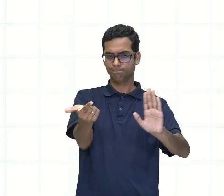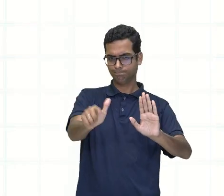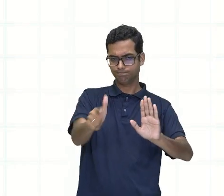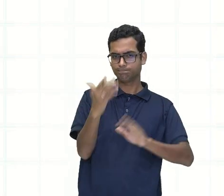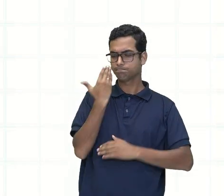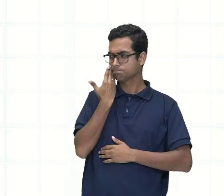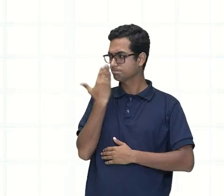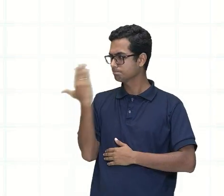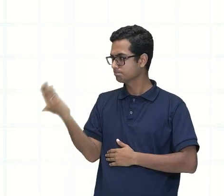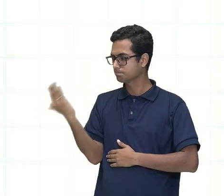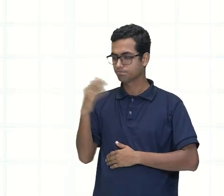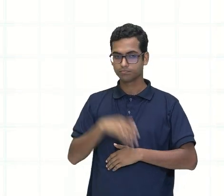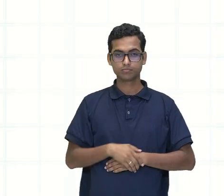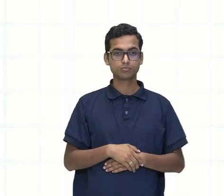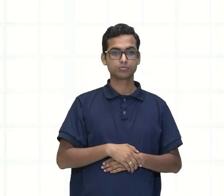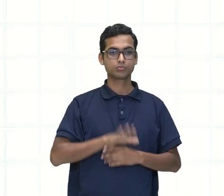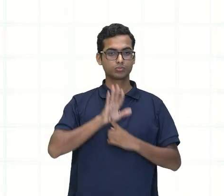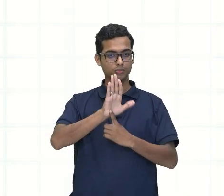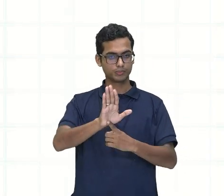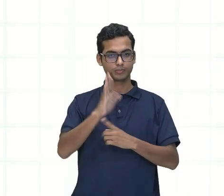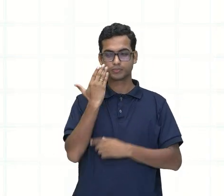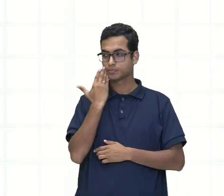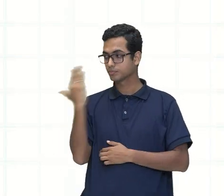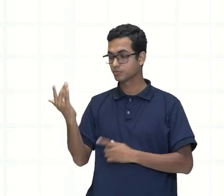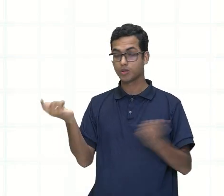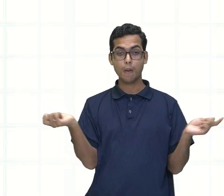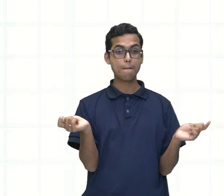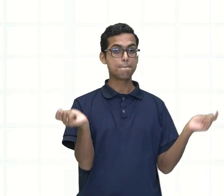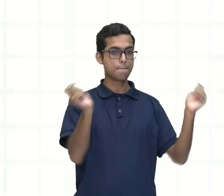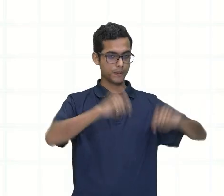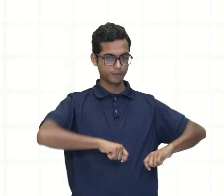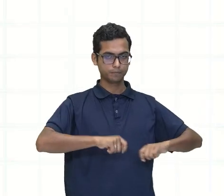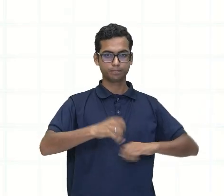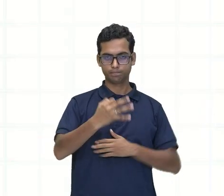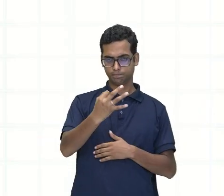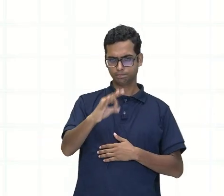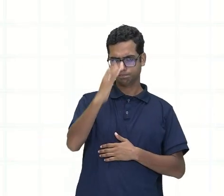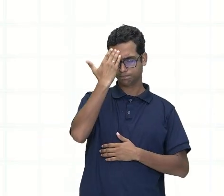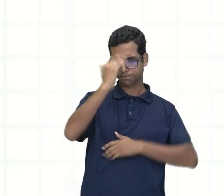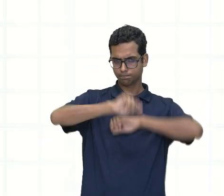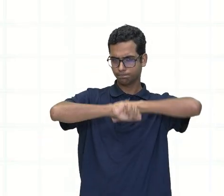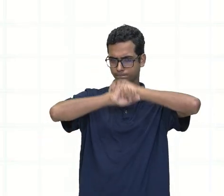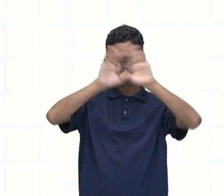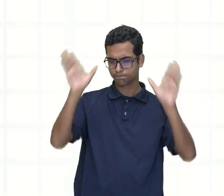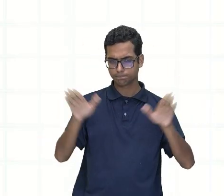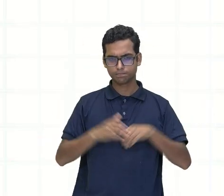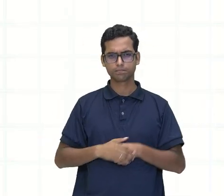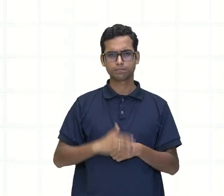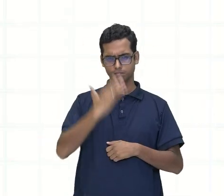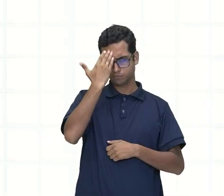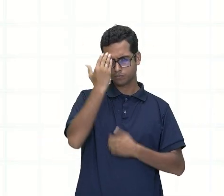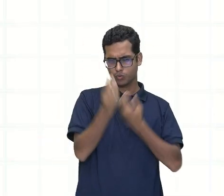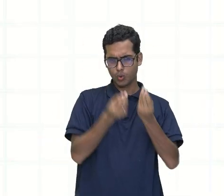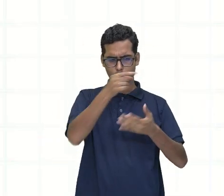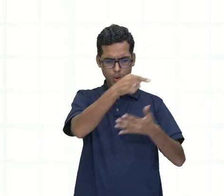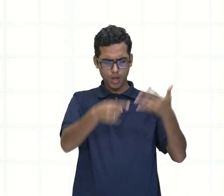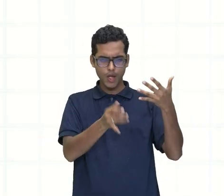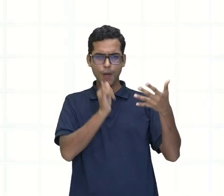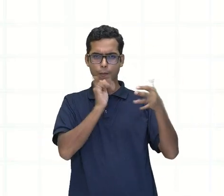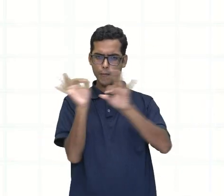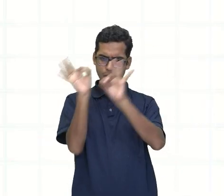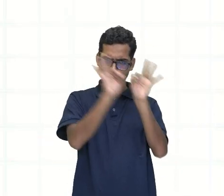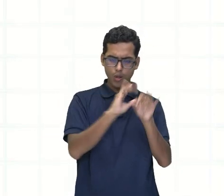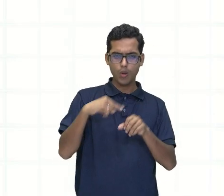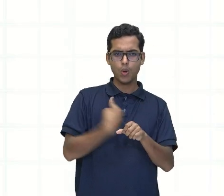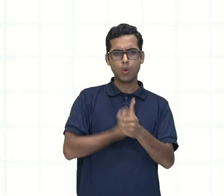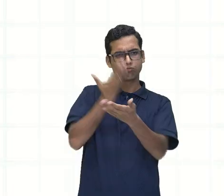para a gente, de não apresentar uma certeza. Certo, pessoal? Entendido esses exemplos aqui, só para a